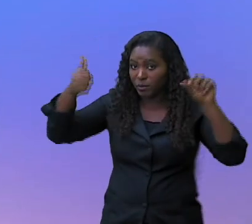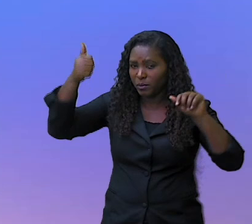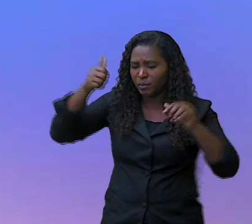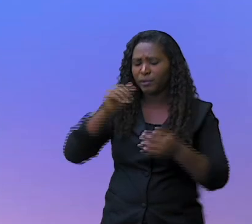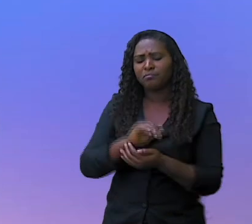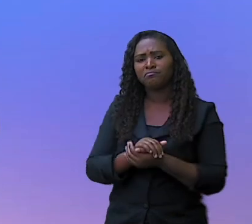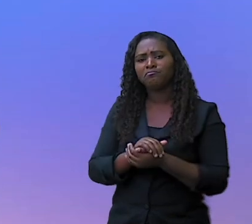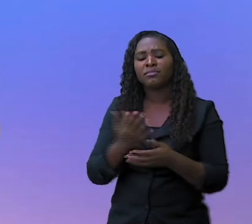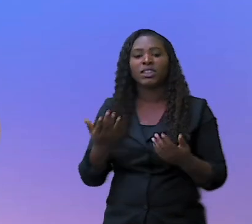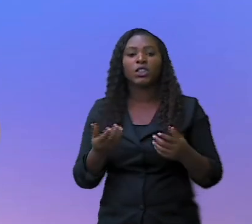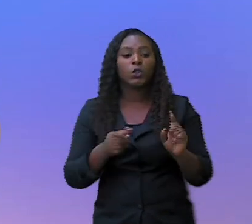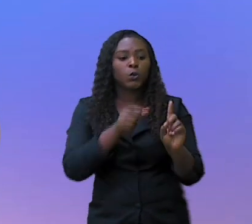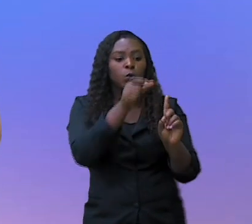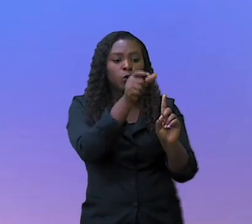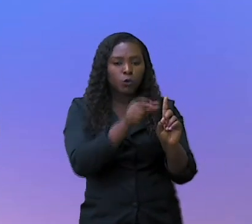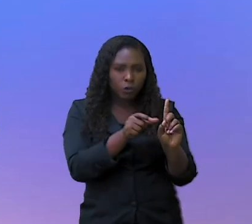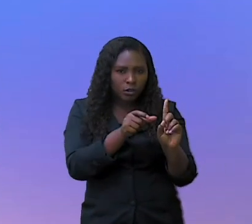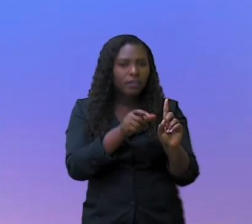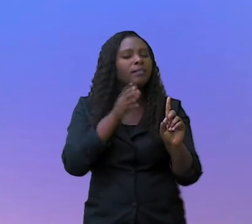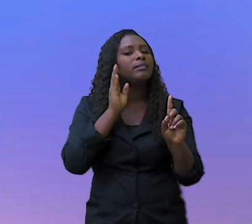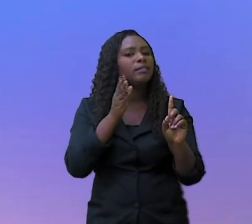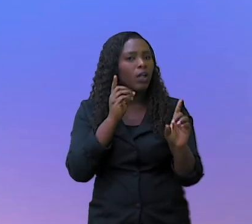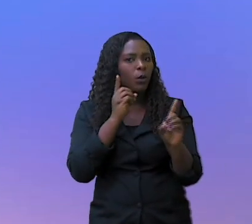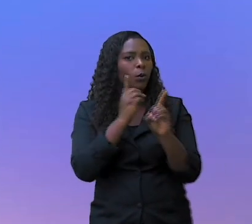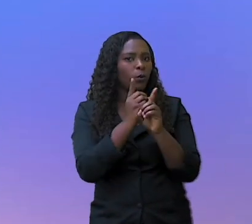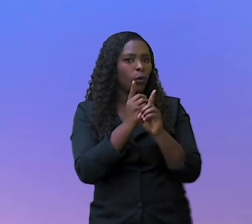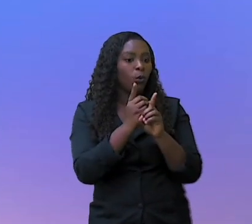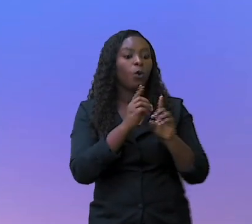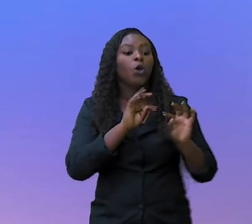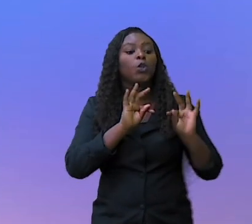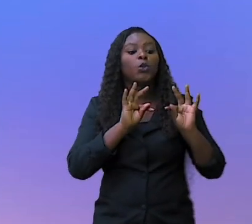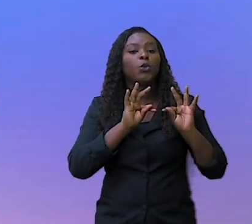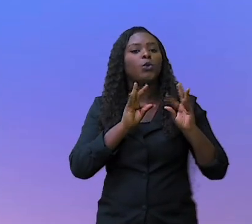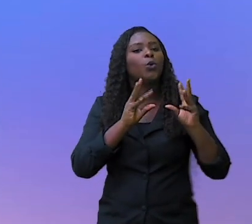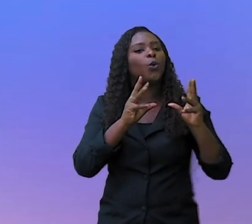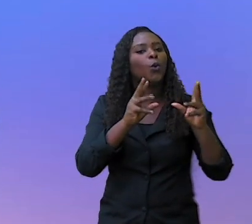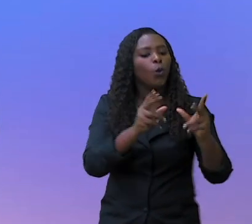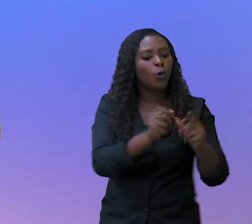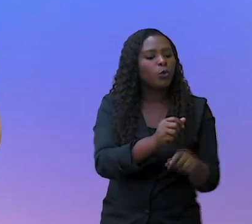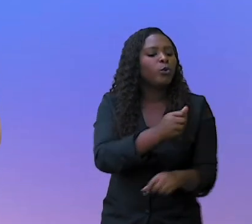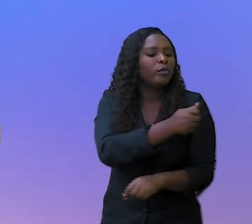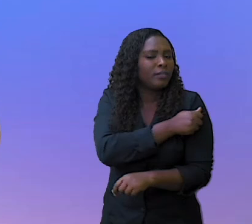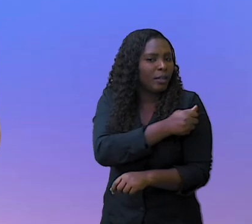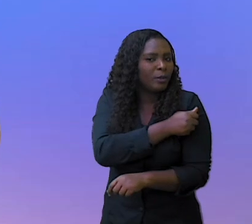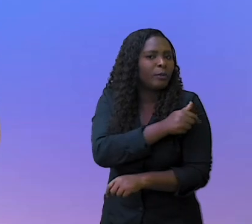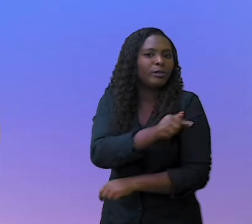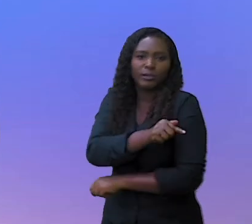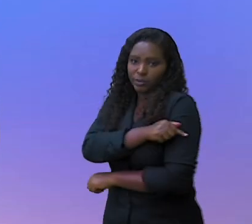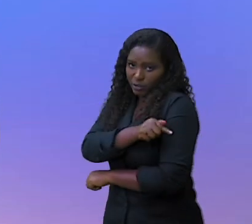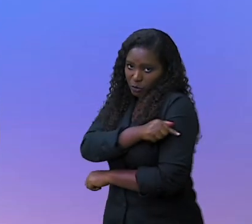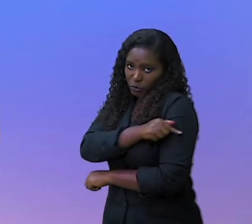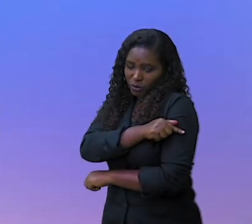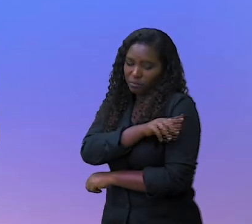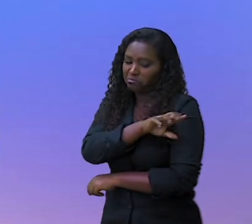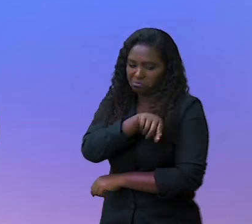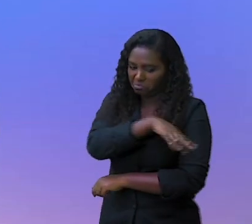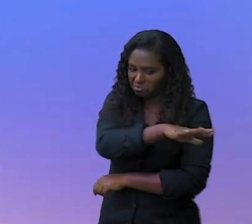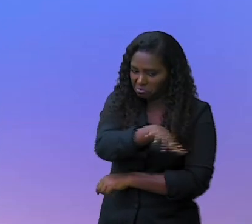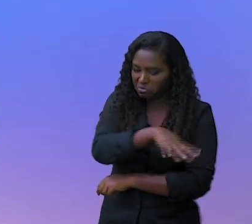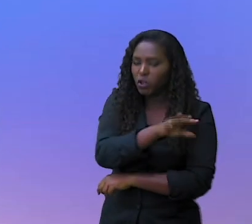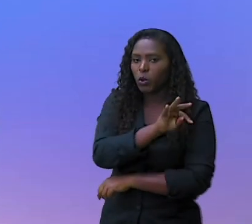o sujeito, que nós acabamos de determinar, todos os alunos do 7º ano. E o predicado, então, dessa primeira